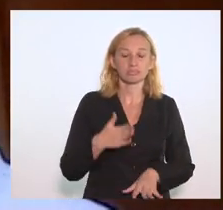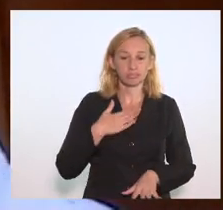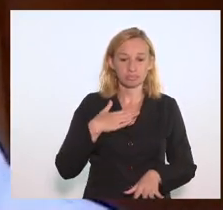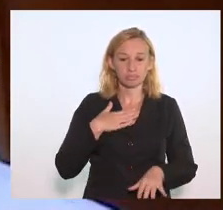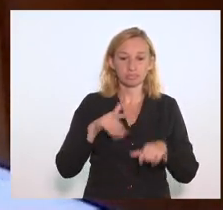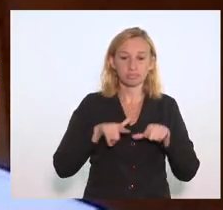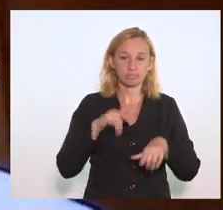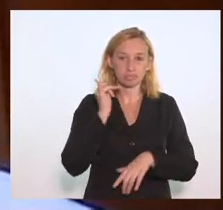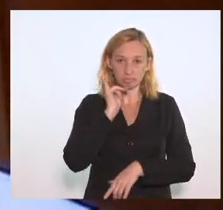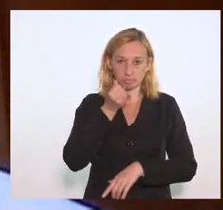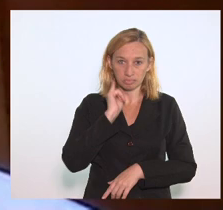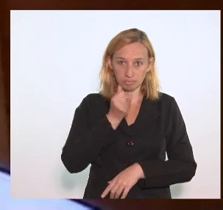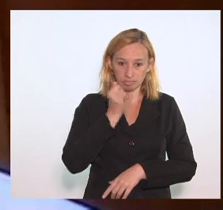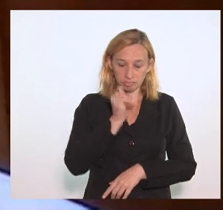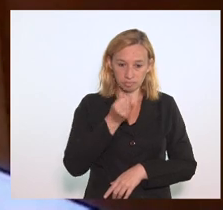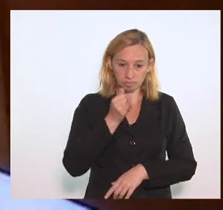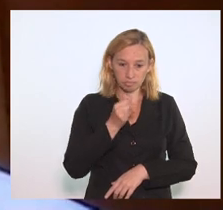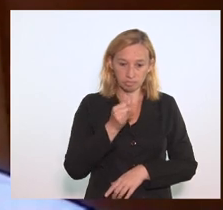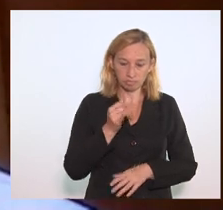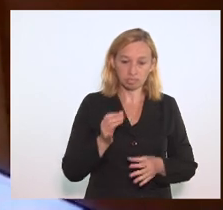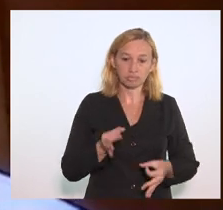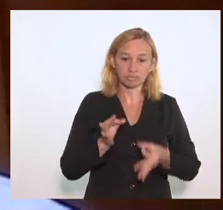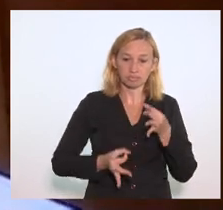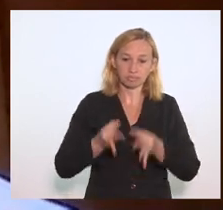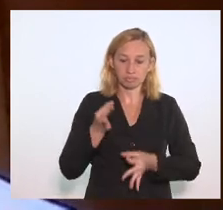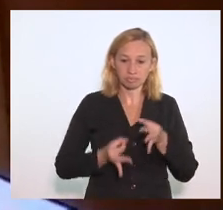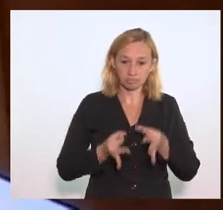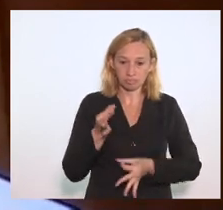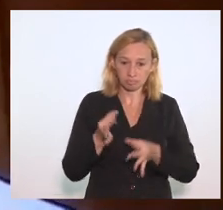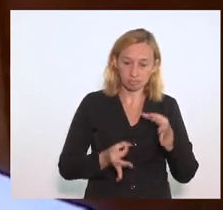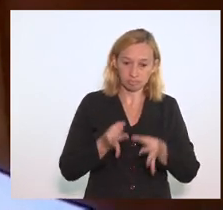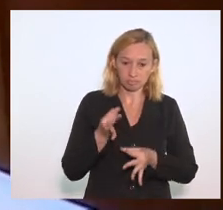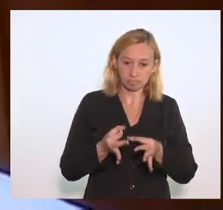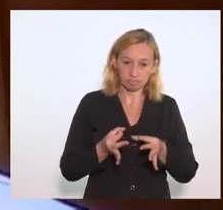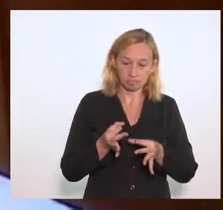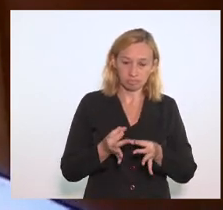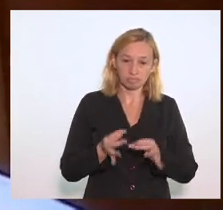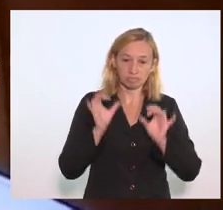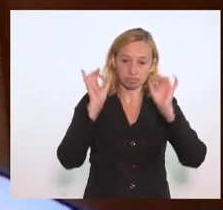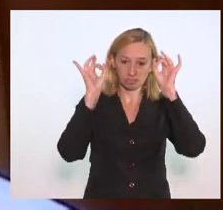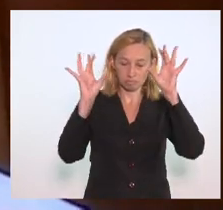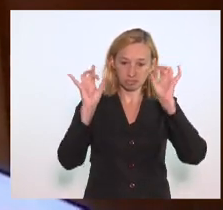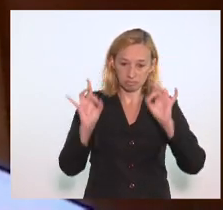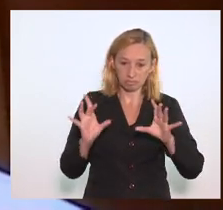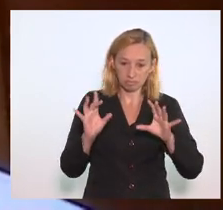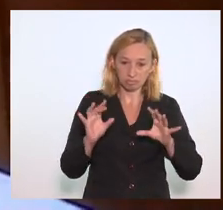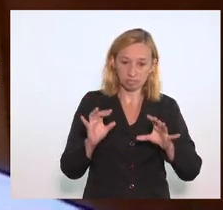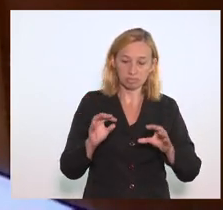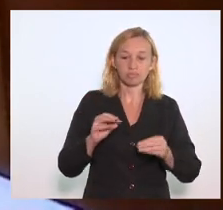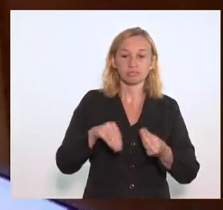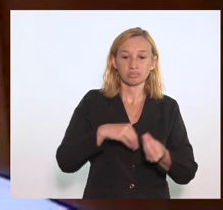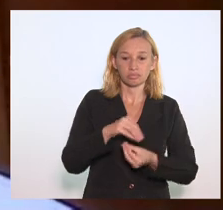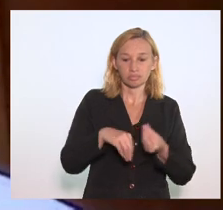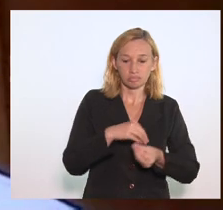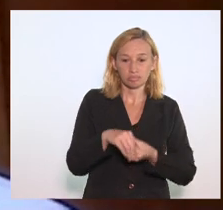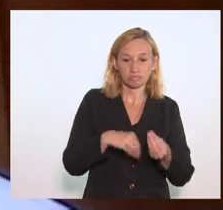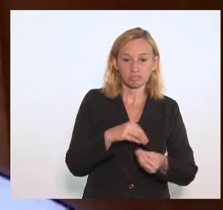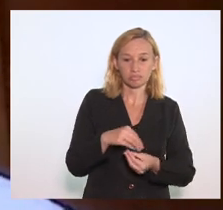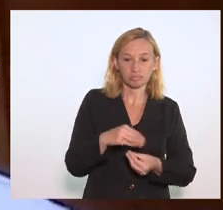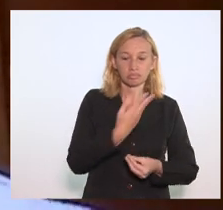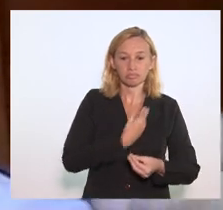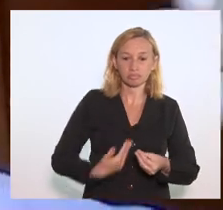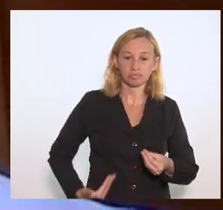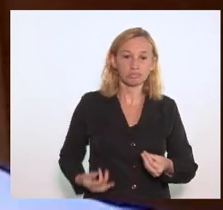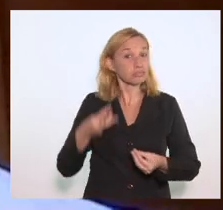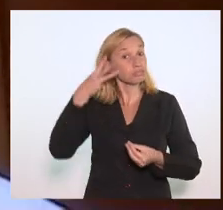como relator no Tribunal Especial Misto, que julga o processo de impeachment do governador afastado Wilson Witzel.